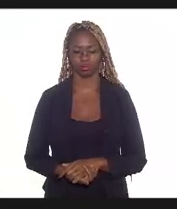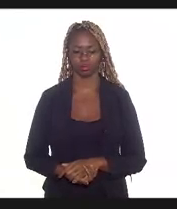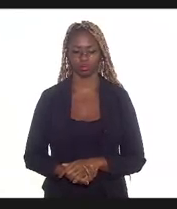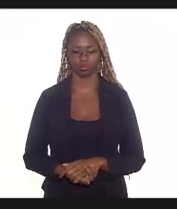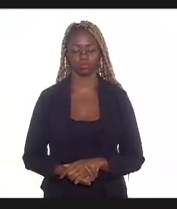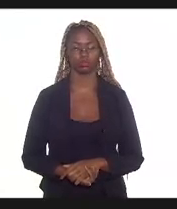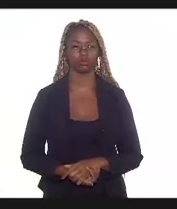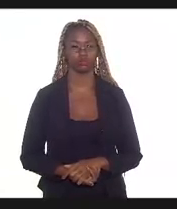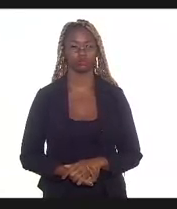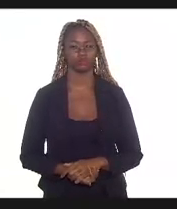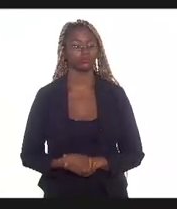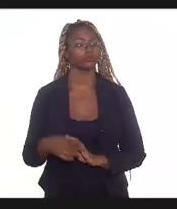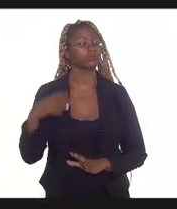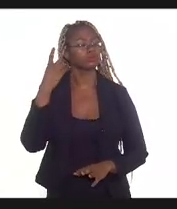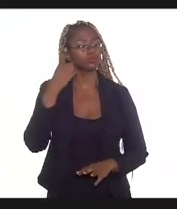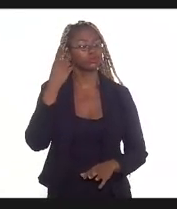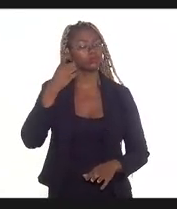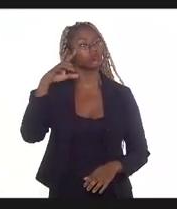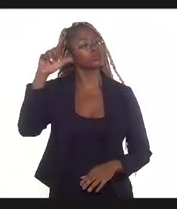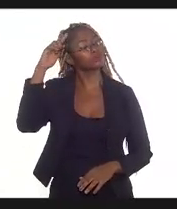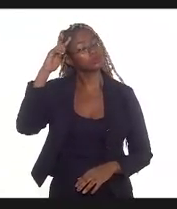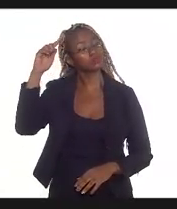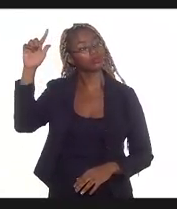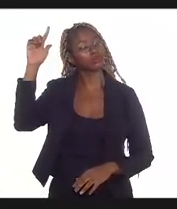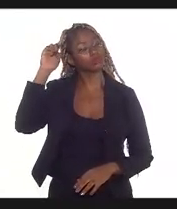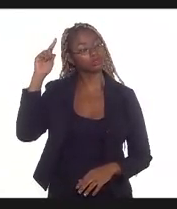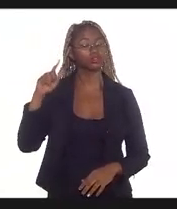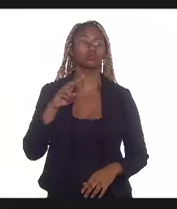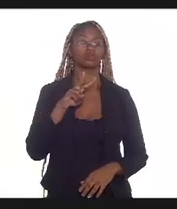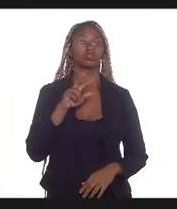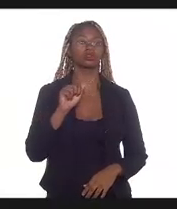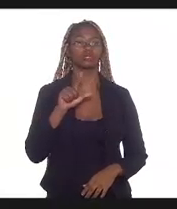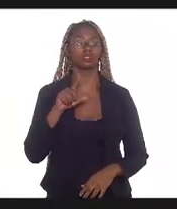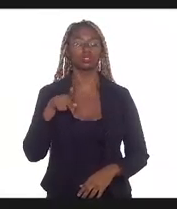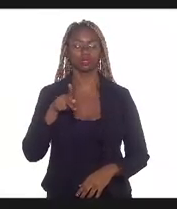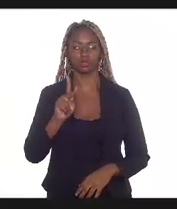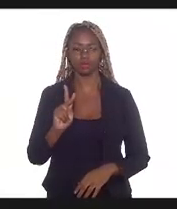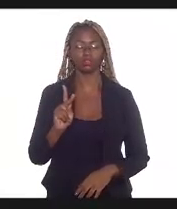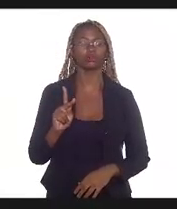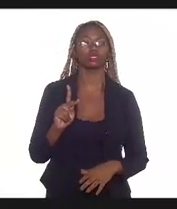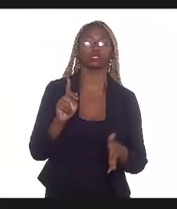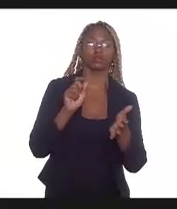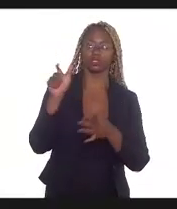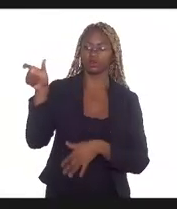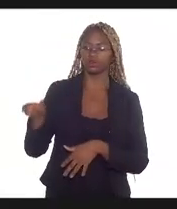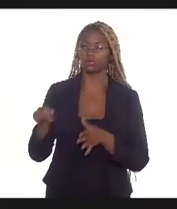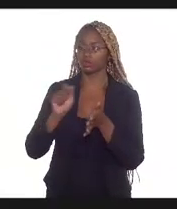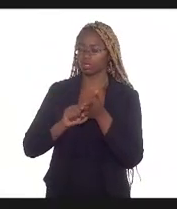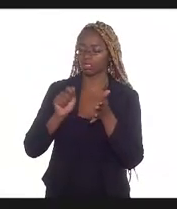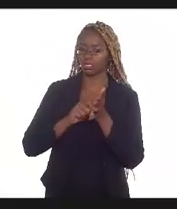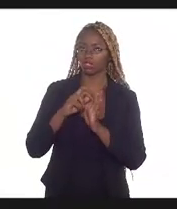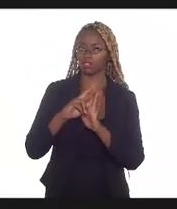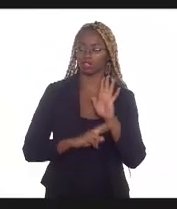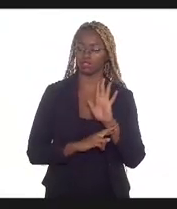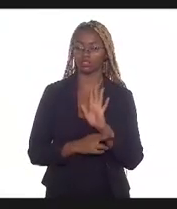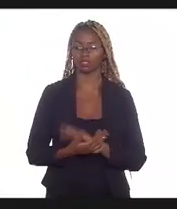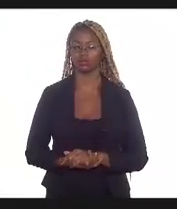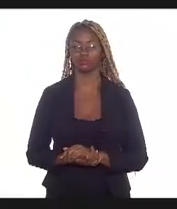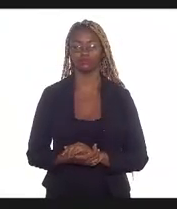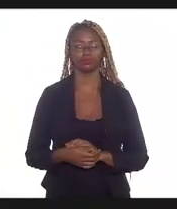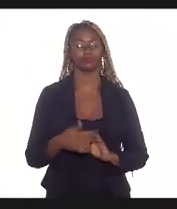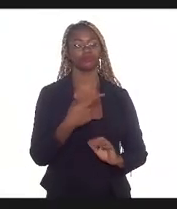Então, deputado Luiz Paulo e Valdec, relator e autor, conversam sobre o tema. 28 da pauta,